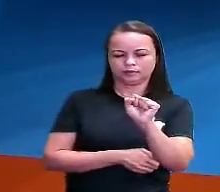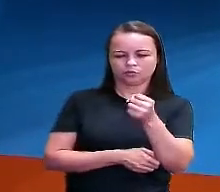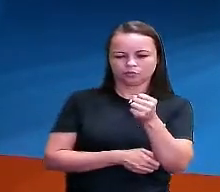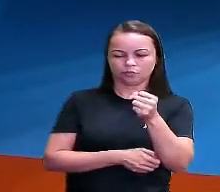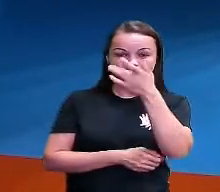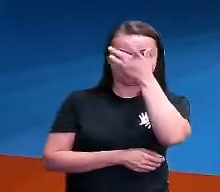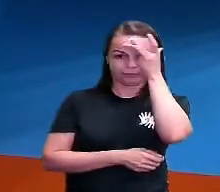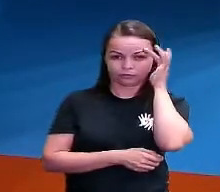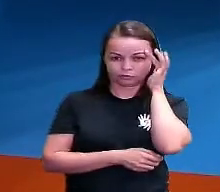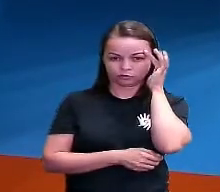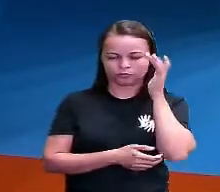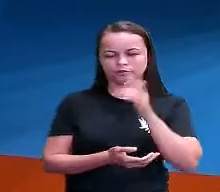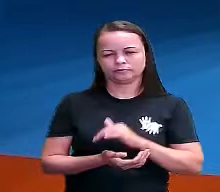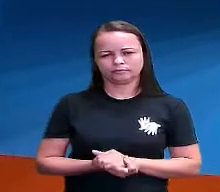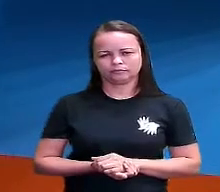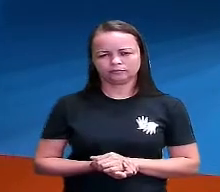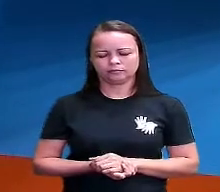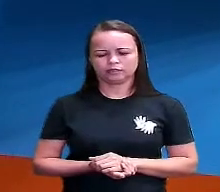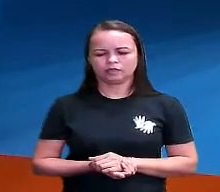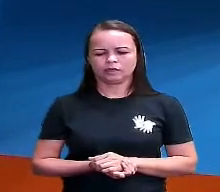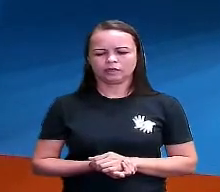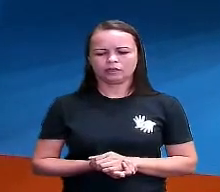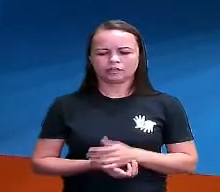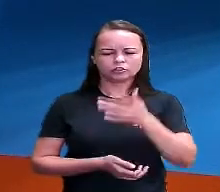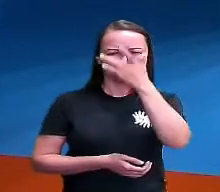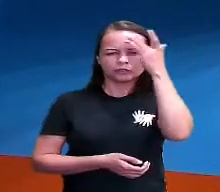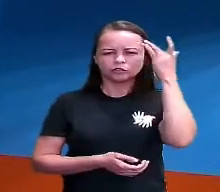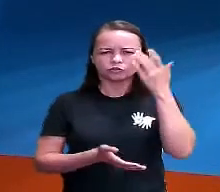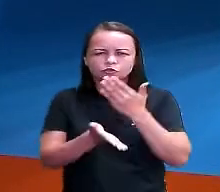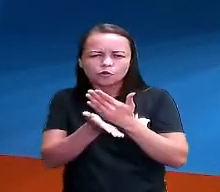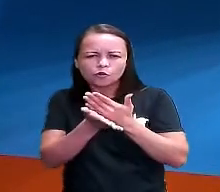Ó, tinha